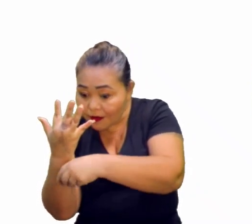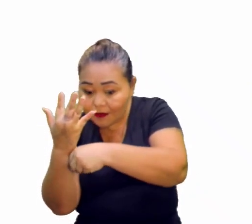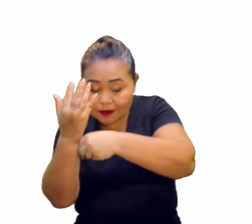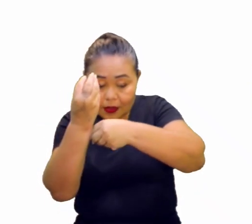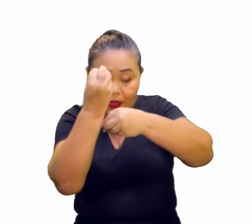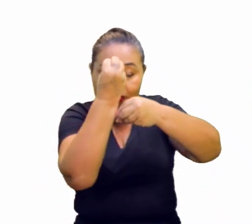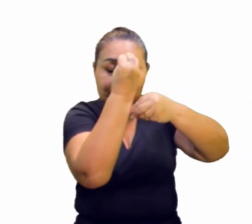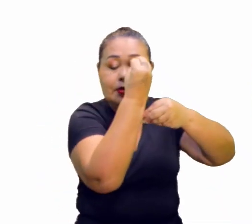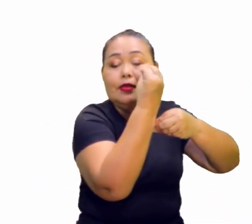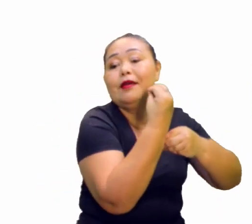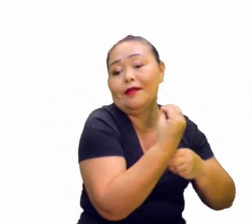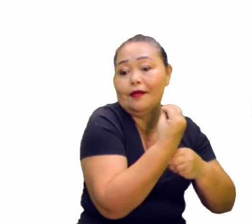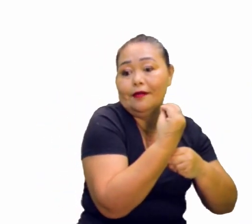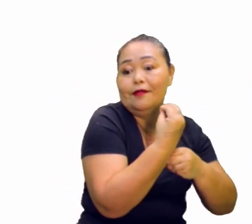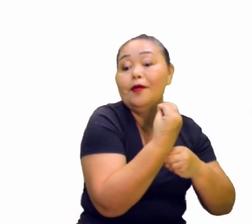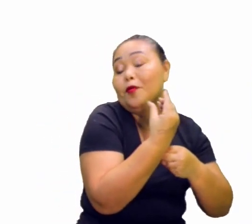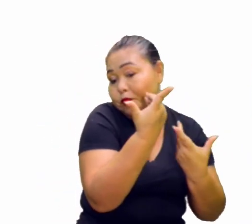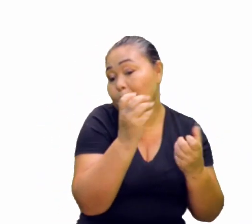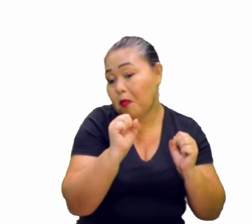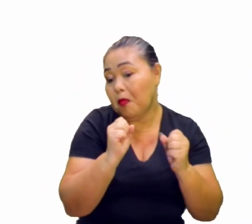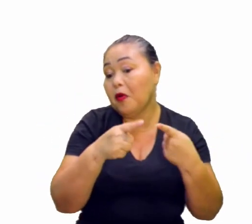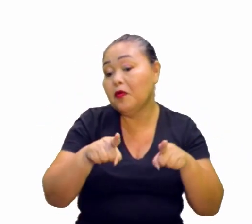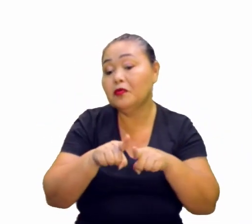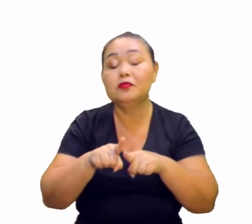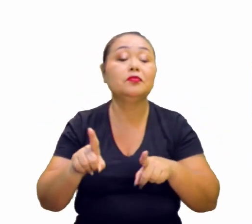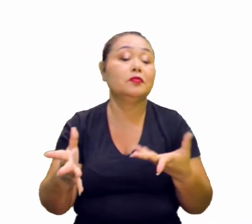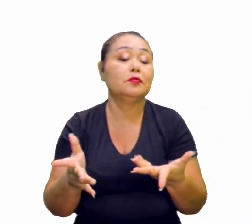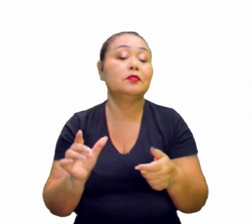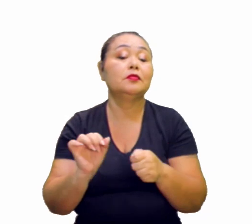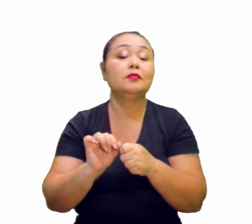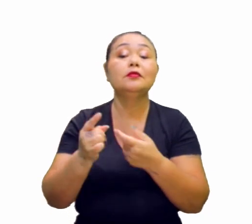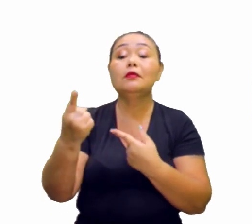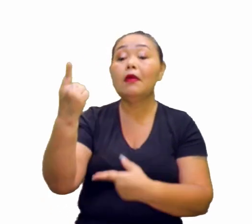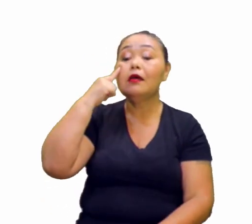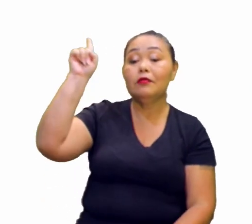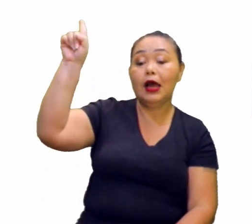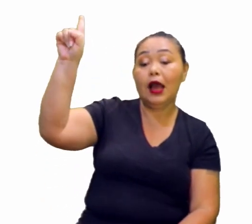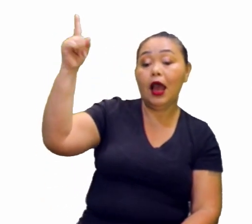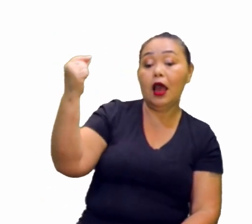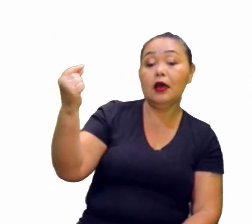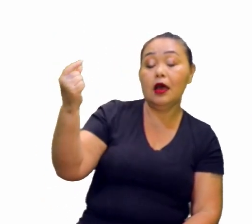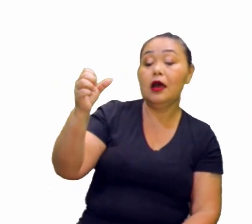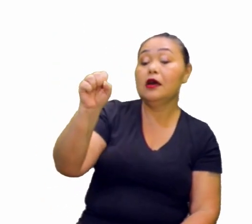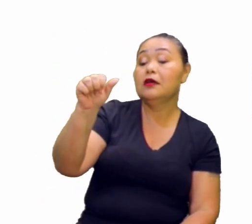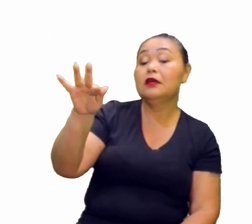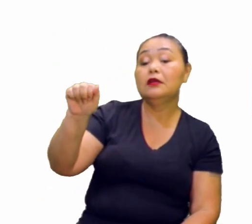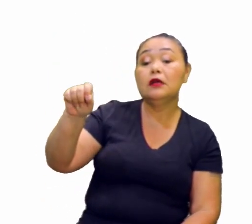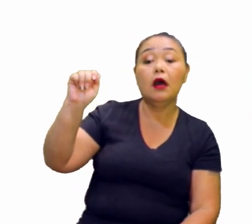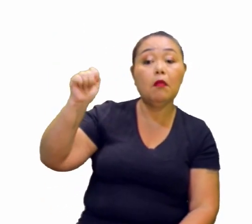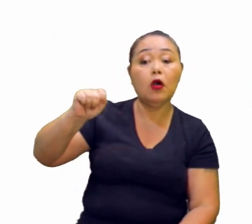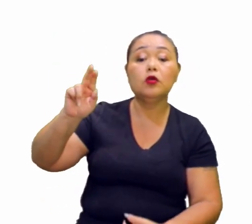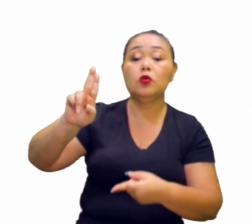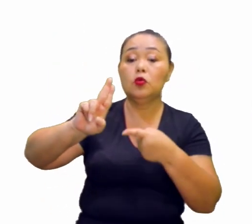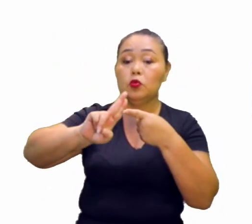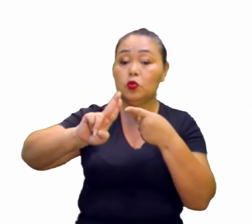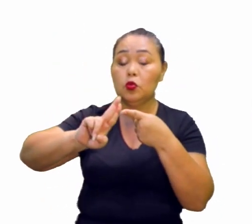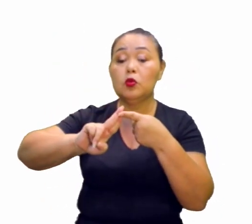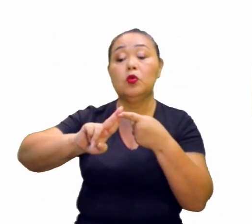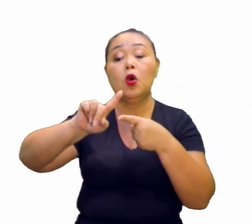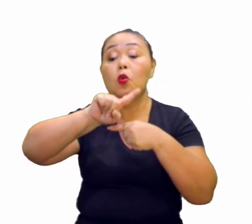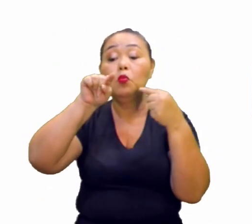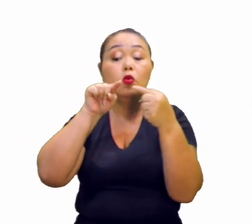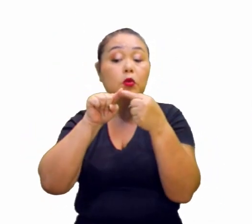do teu sistema SAF. Falamos também dos aspectos econômicos, que esses SAFs, eles podem ser classificados com